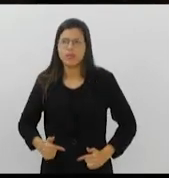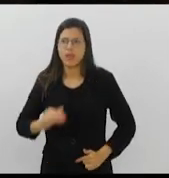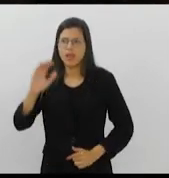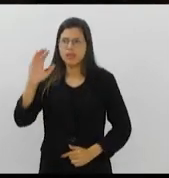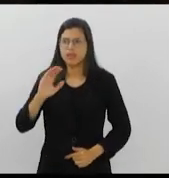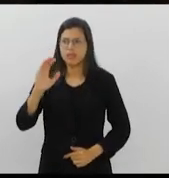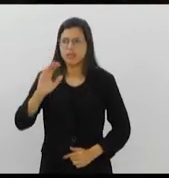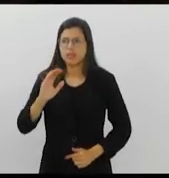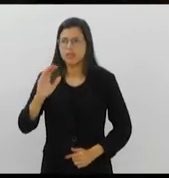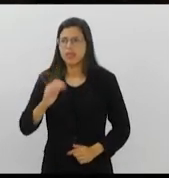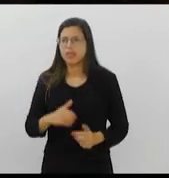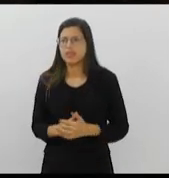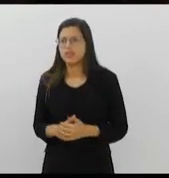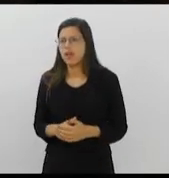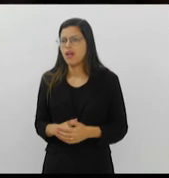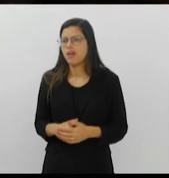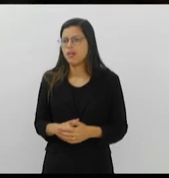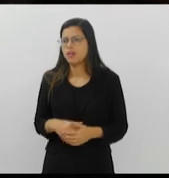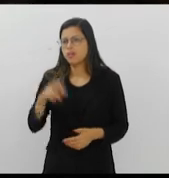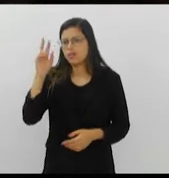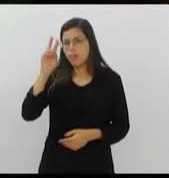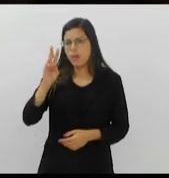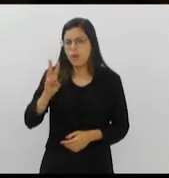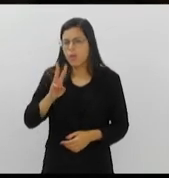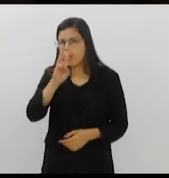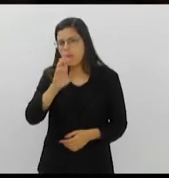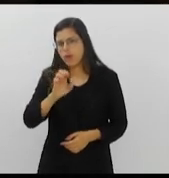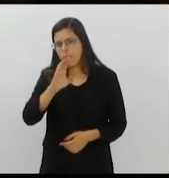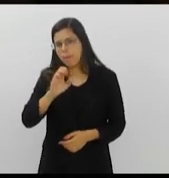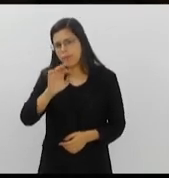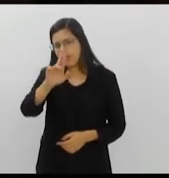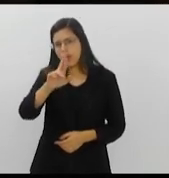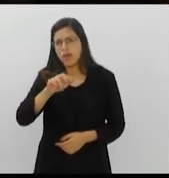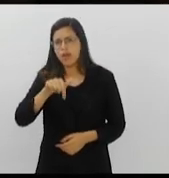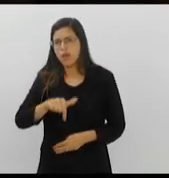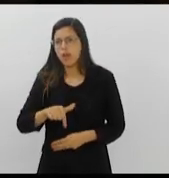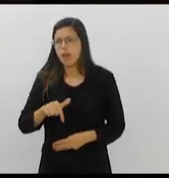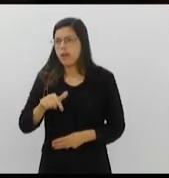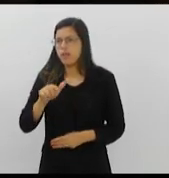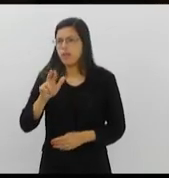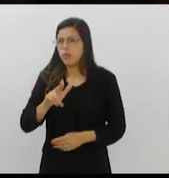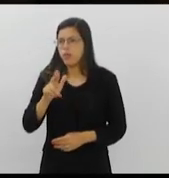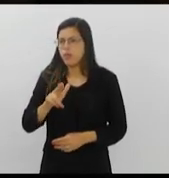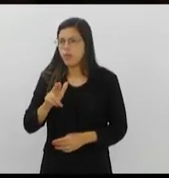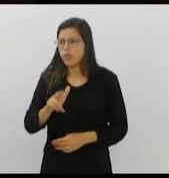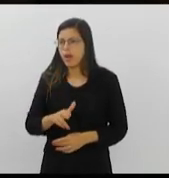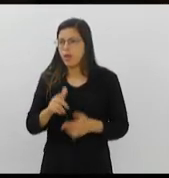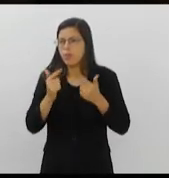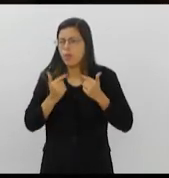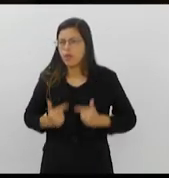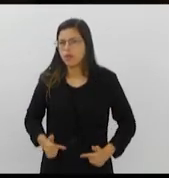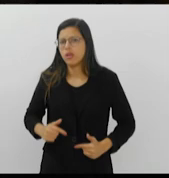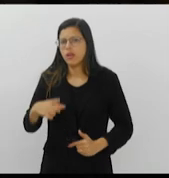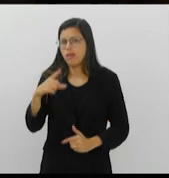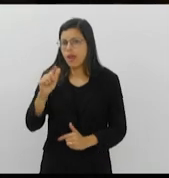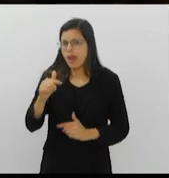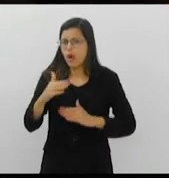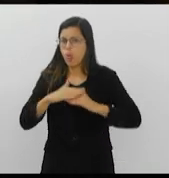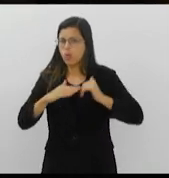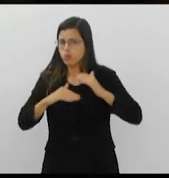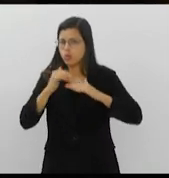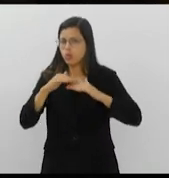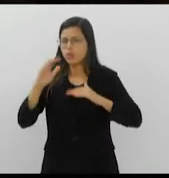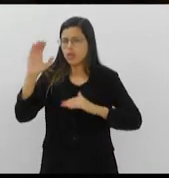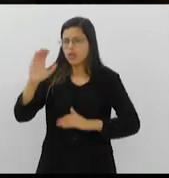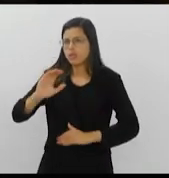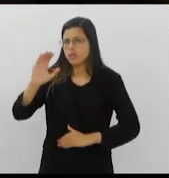como nos rememora Weber, ela não contém em si a neutralidade. Ela é postulada e construída pelo cientista